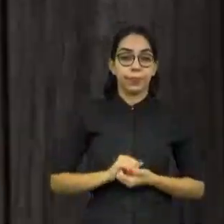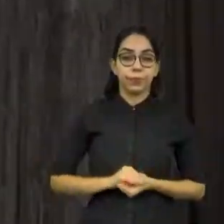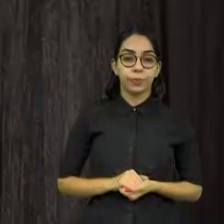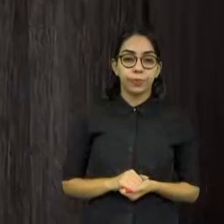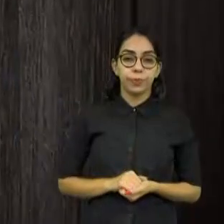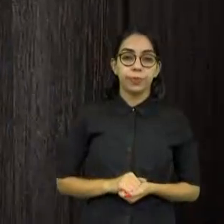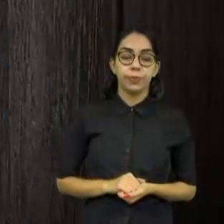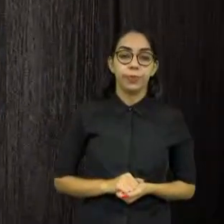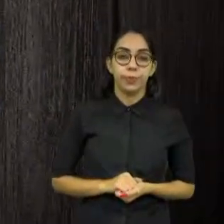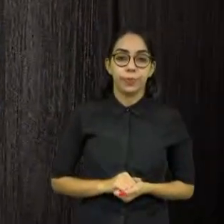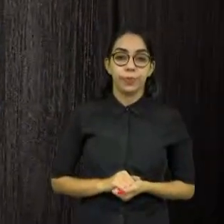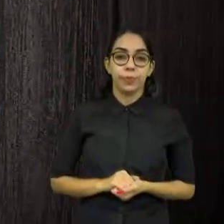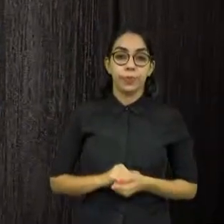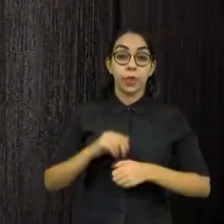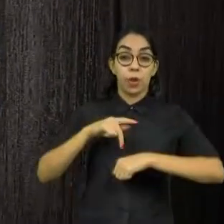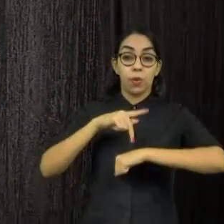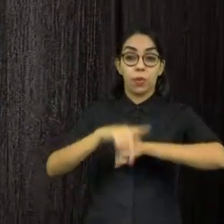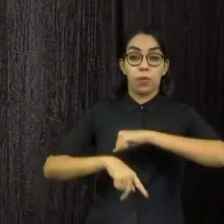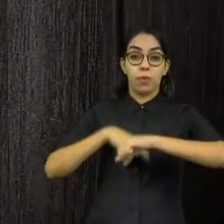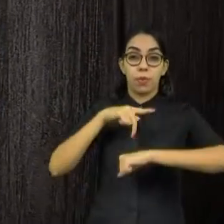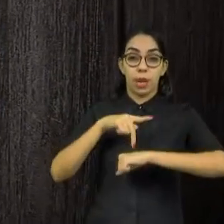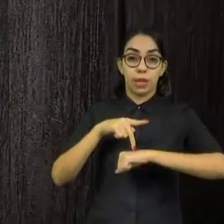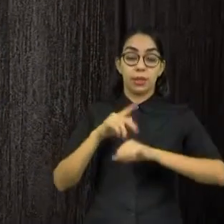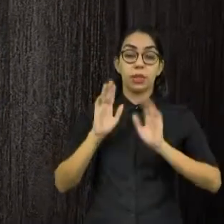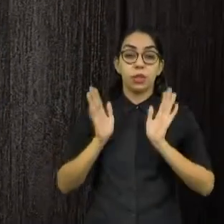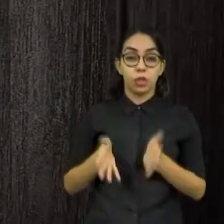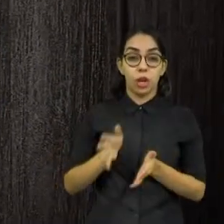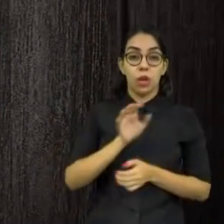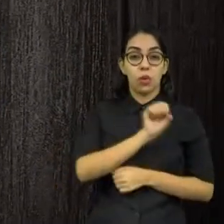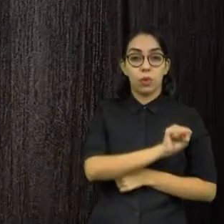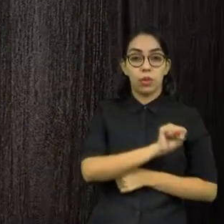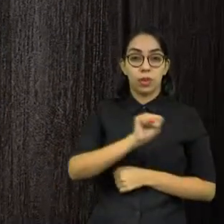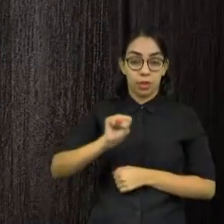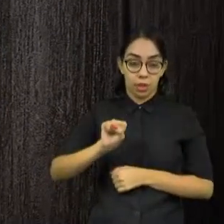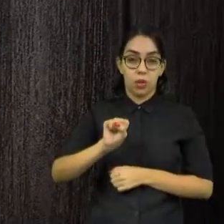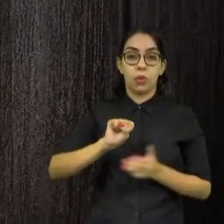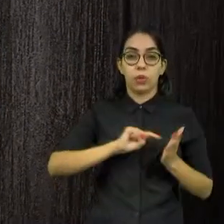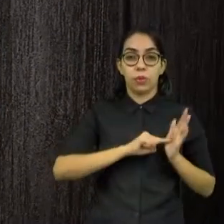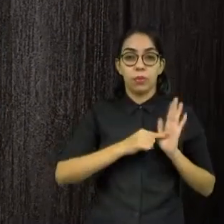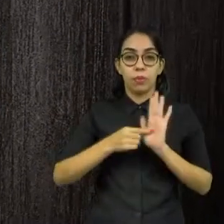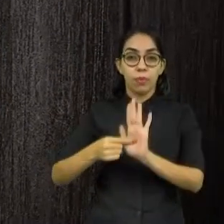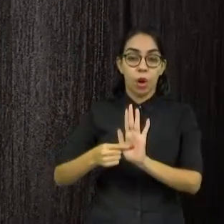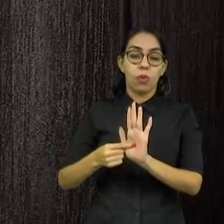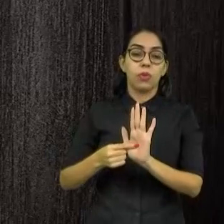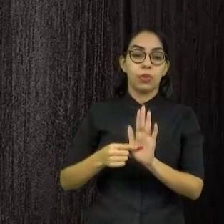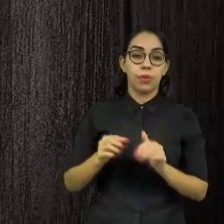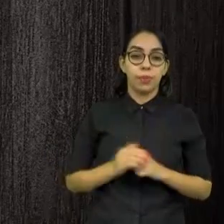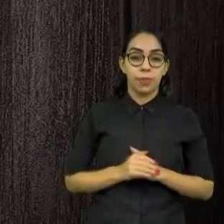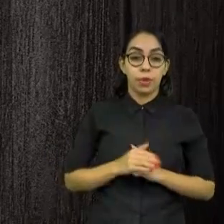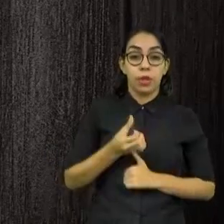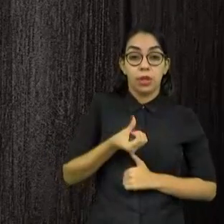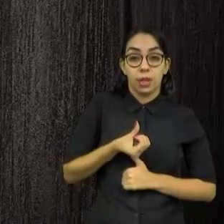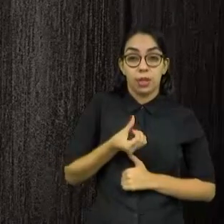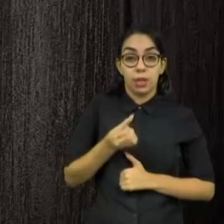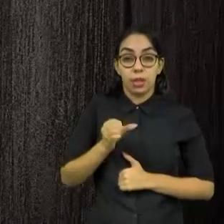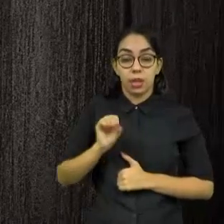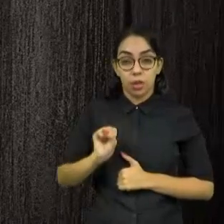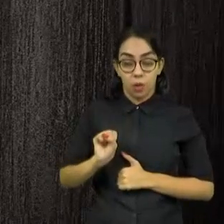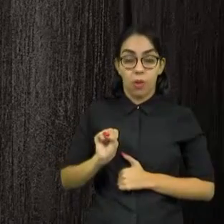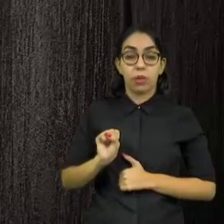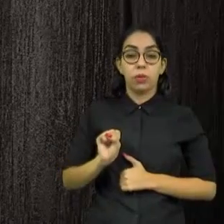O país contabiliza 88 indicações geográficas, 68 indicações de procedência e